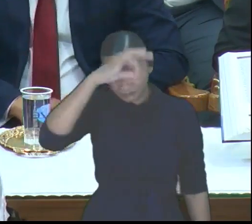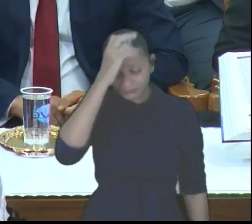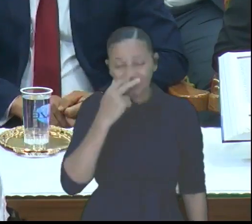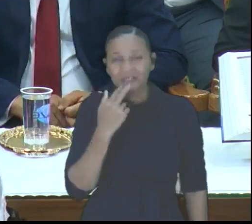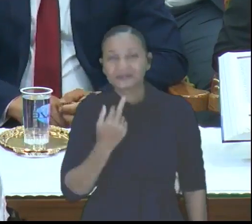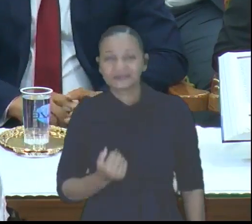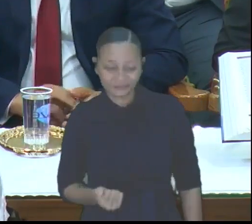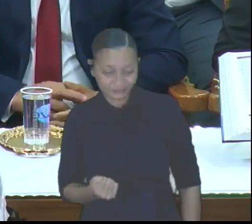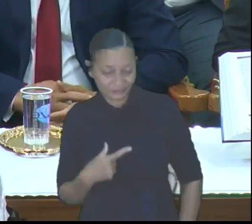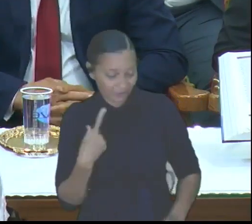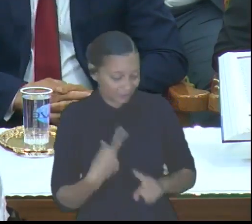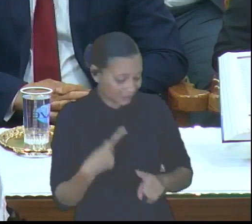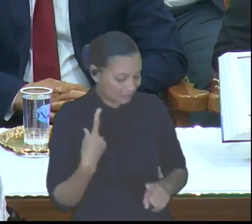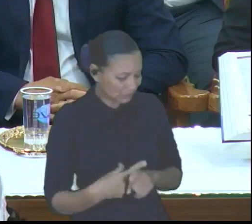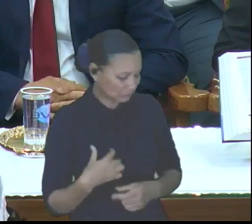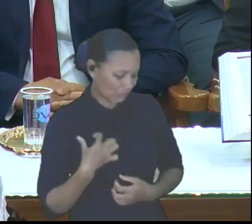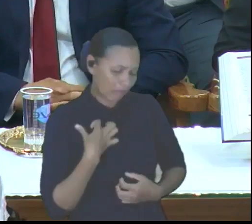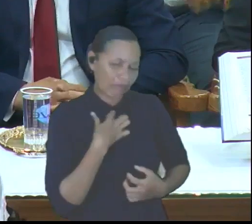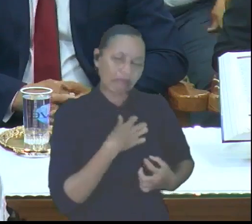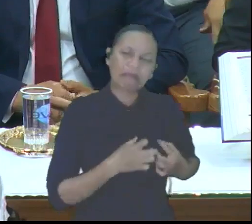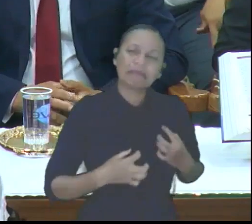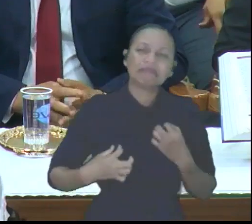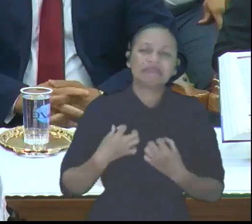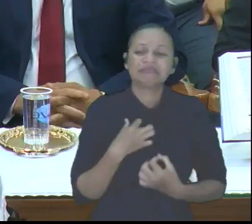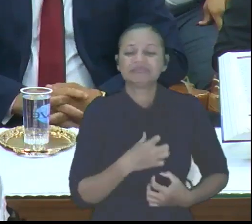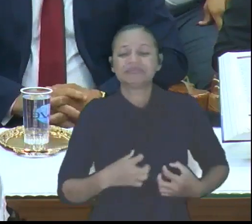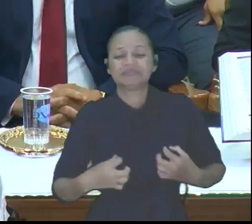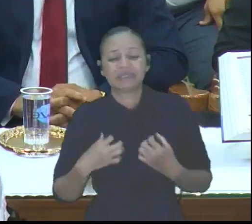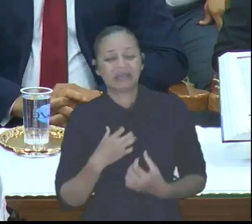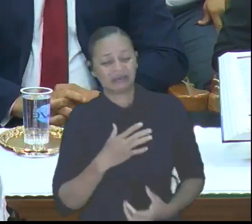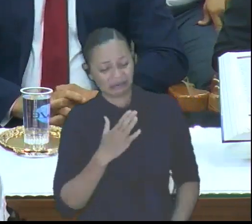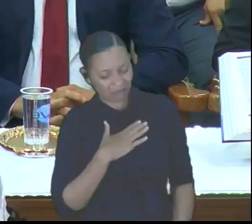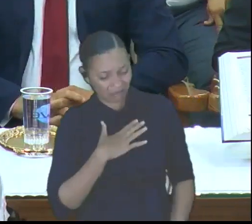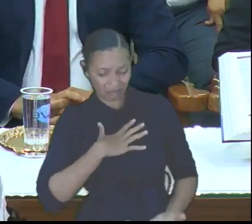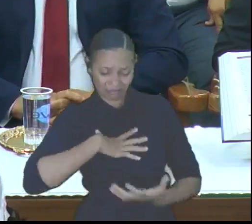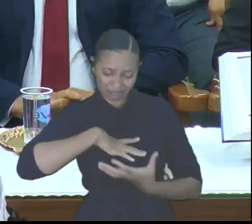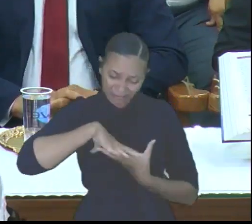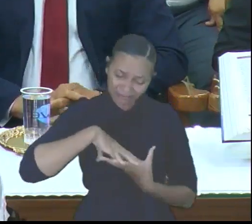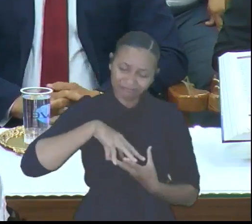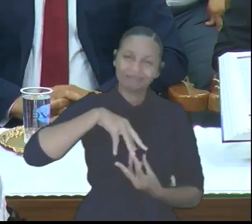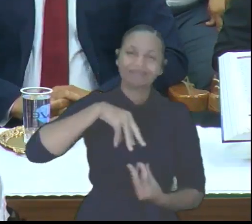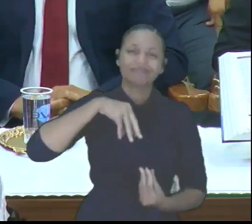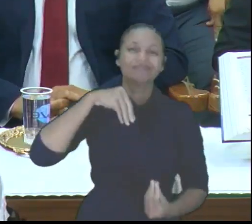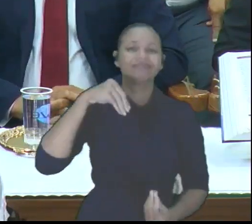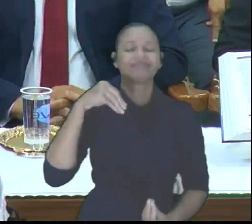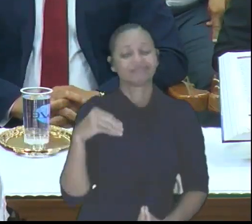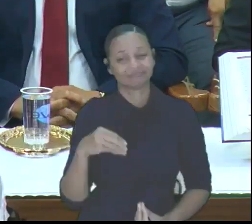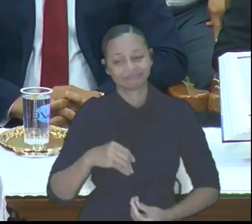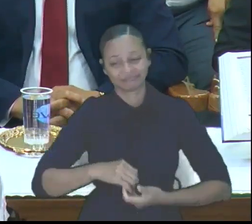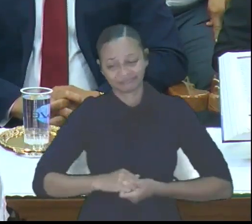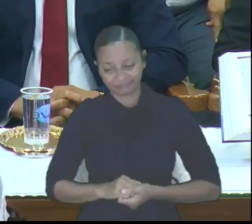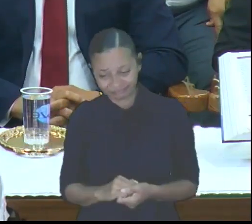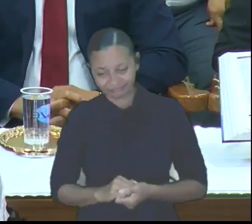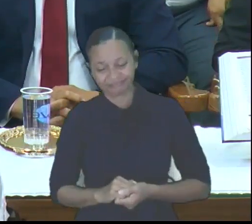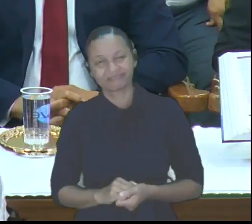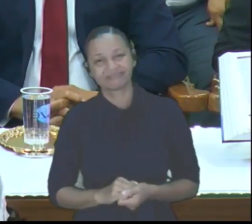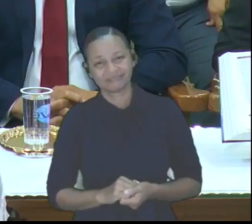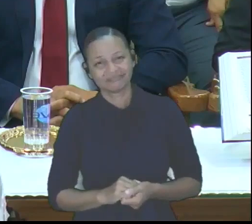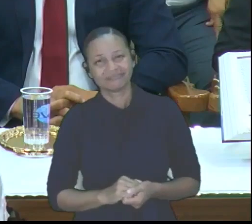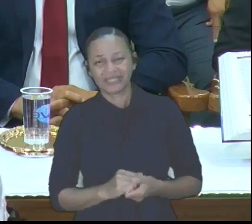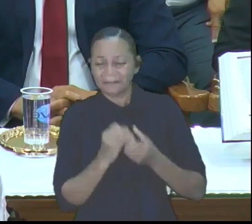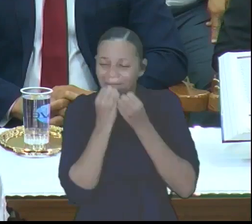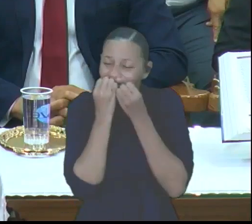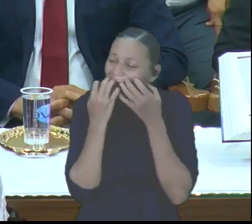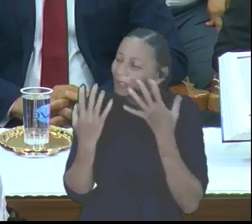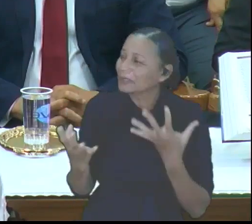Por que está abatida, ó minha alma? Oh, bendito